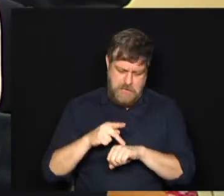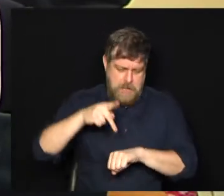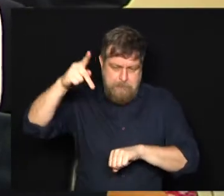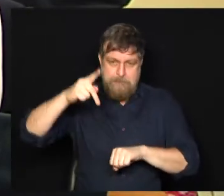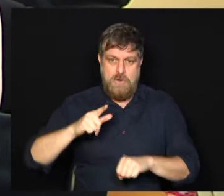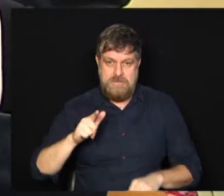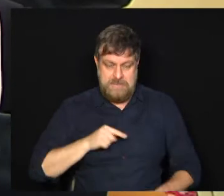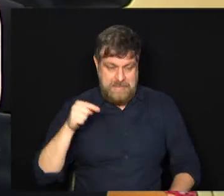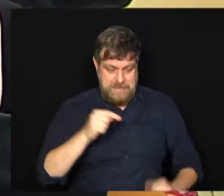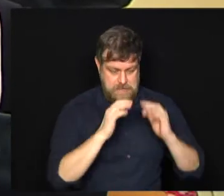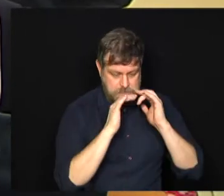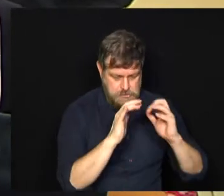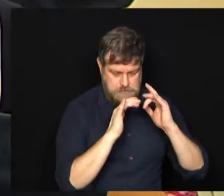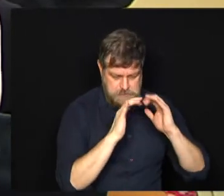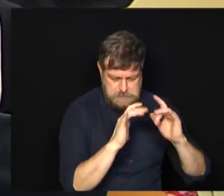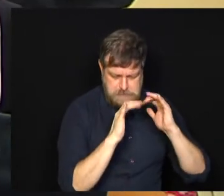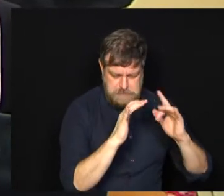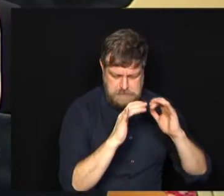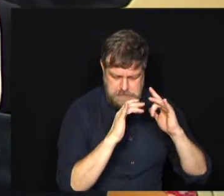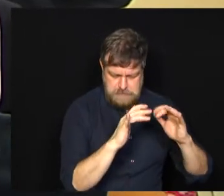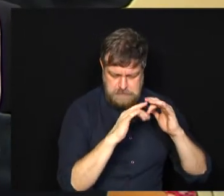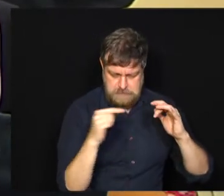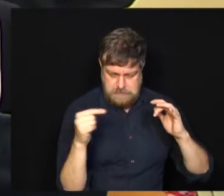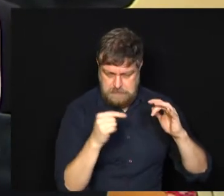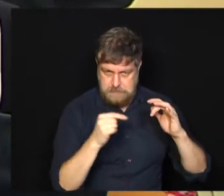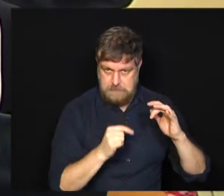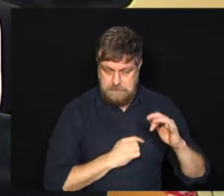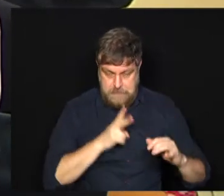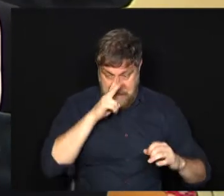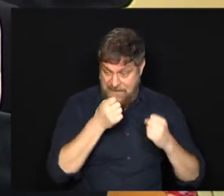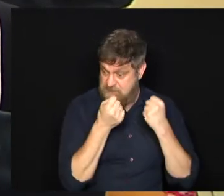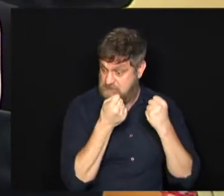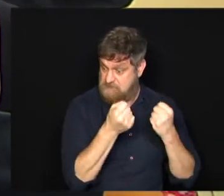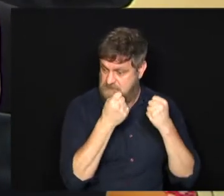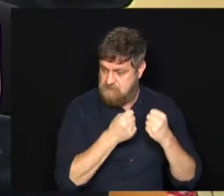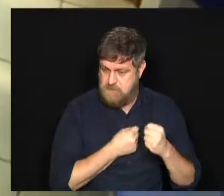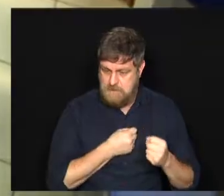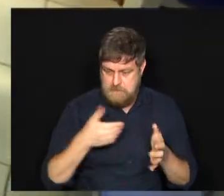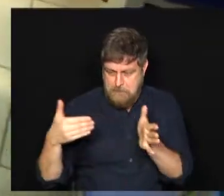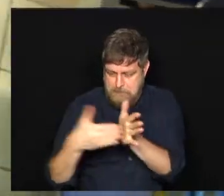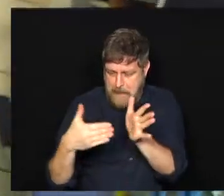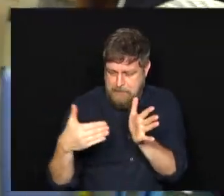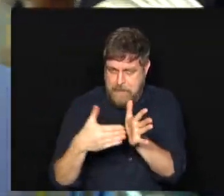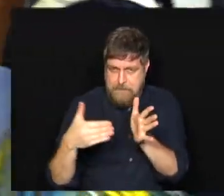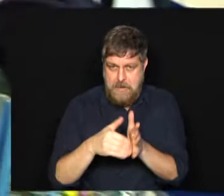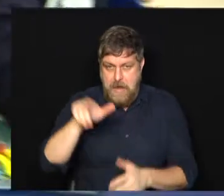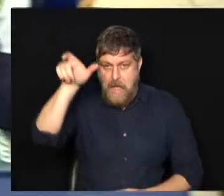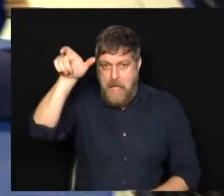ela vai ter uma capacidade cerebral que torna esse cérebro mais resistente à doença de Alzheimer. O paciente